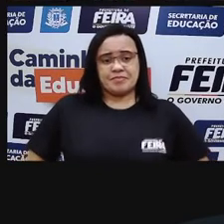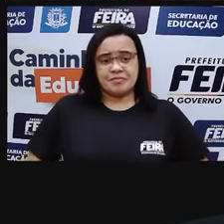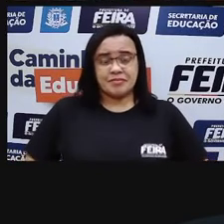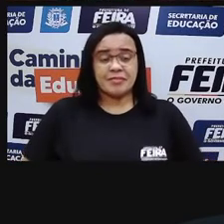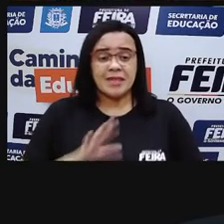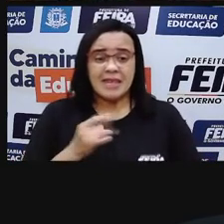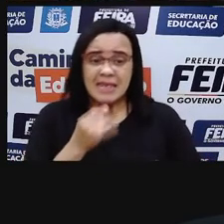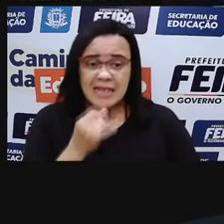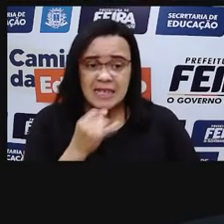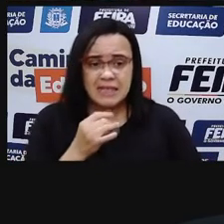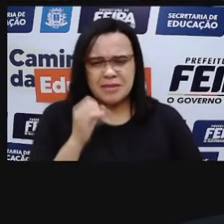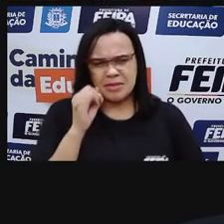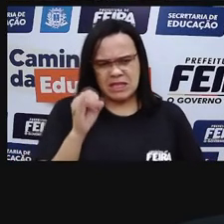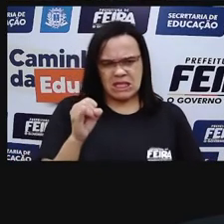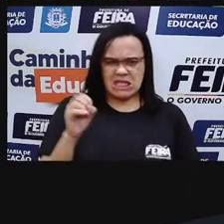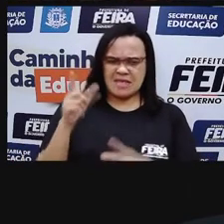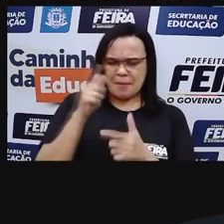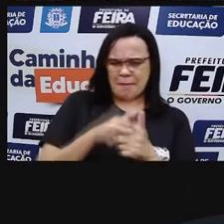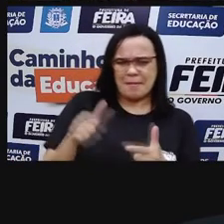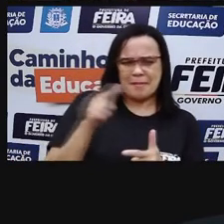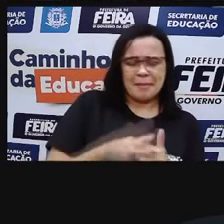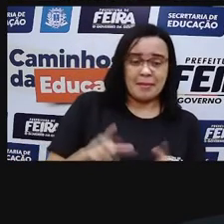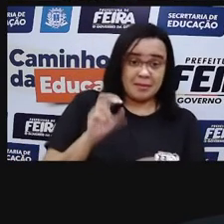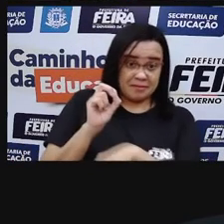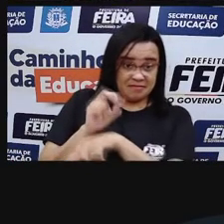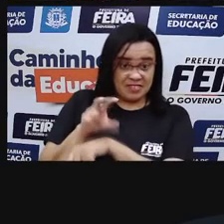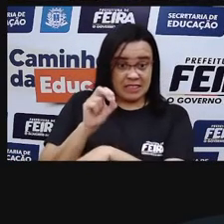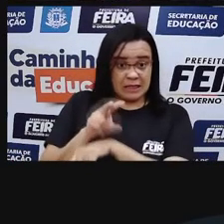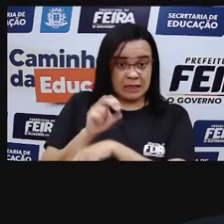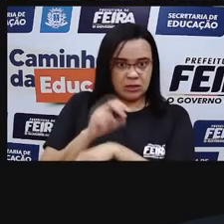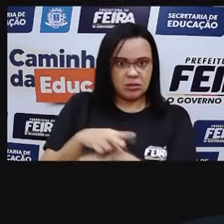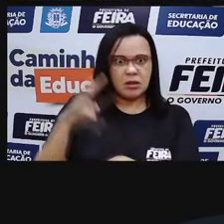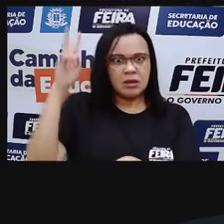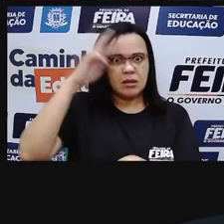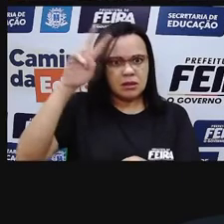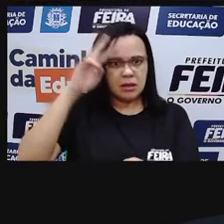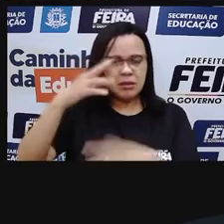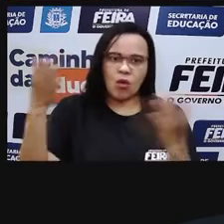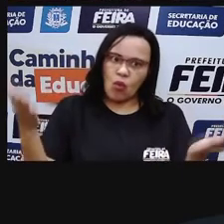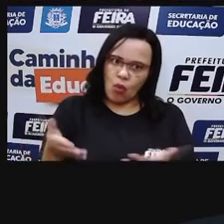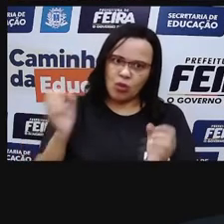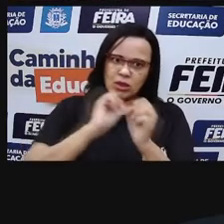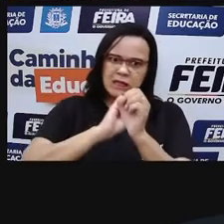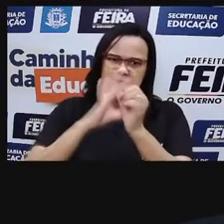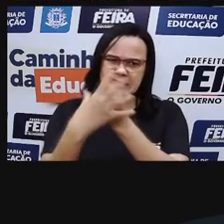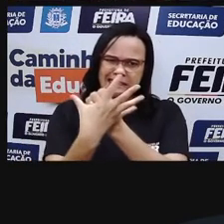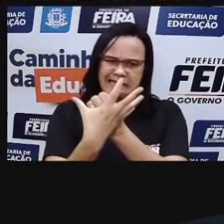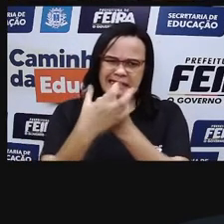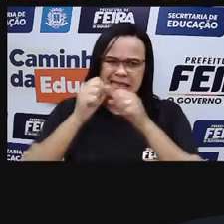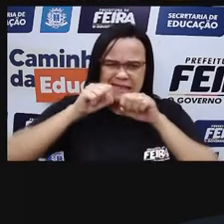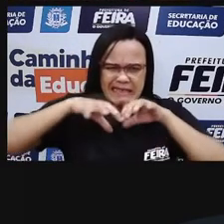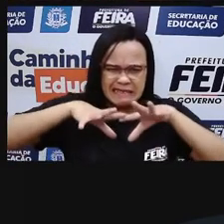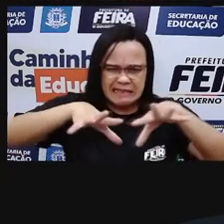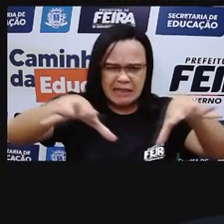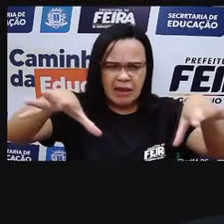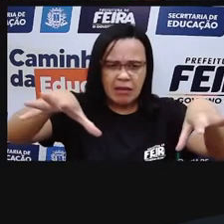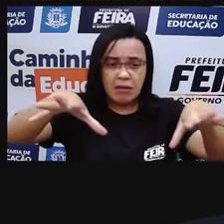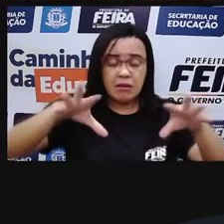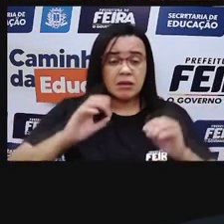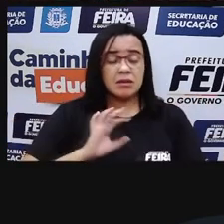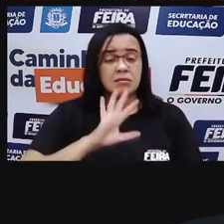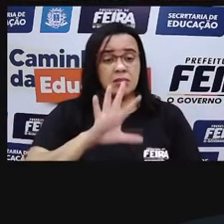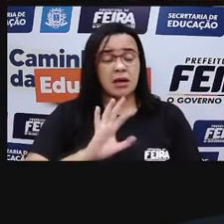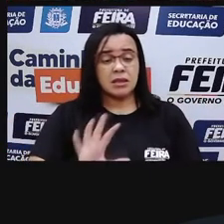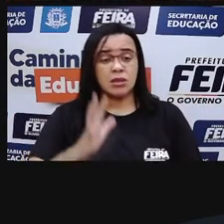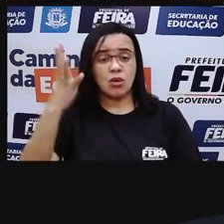gente está aqui pensando no coronavírus, que é a pandemia que nós estamos vivendo agora. O que que acontece, Pro? A gente tem que entender que